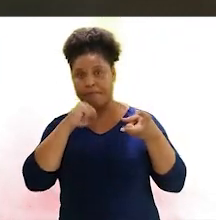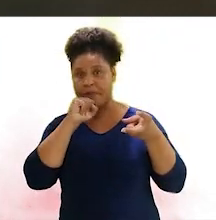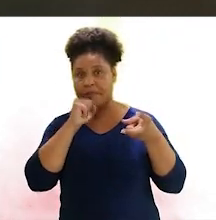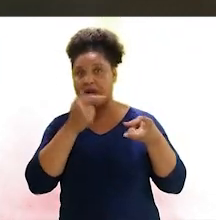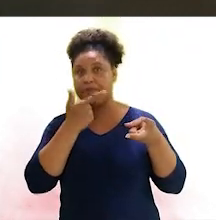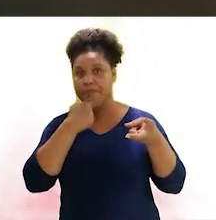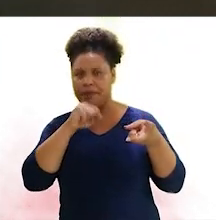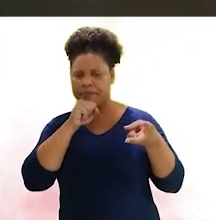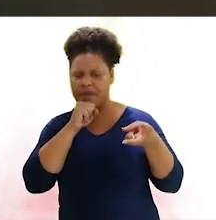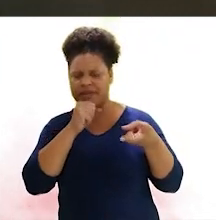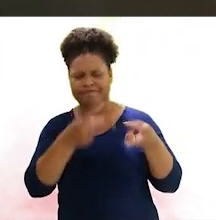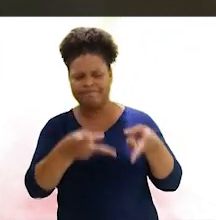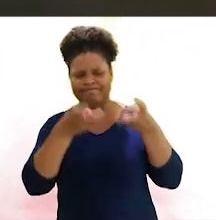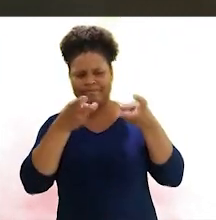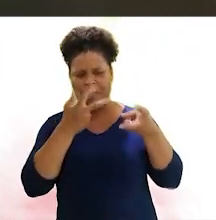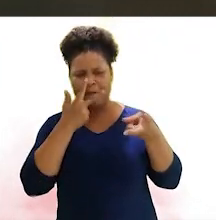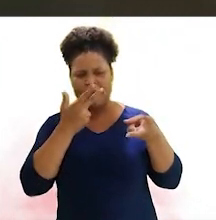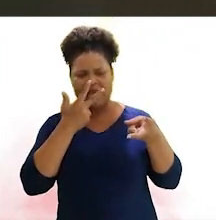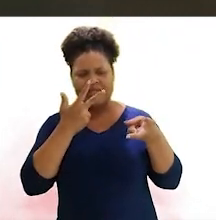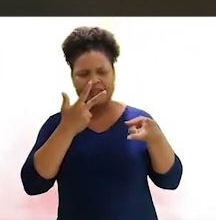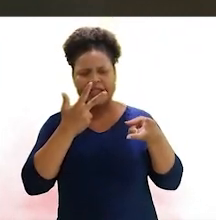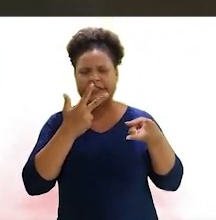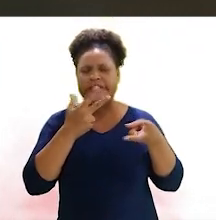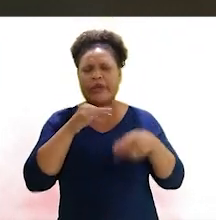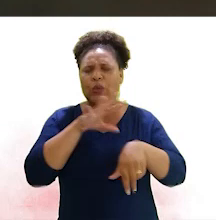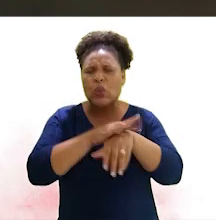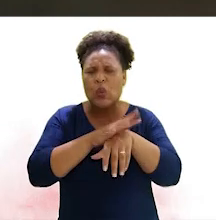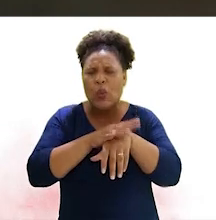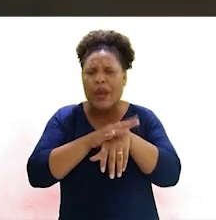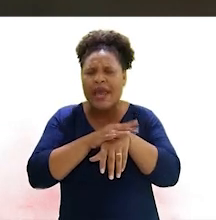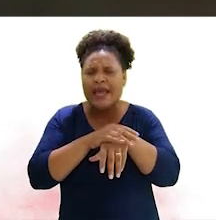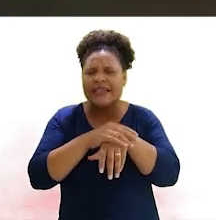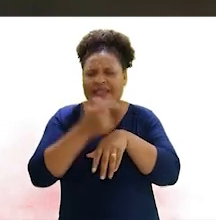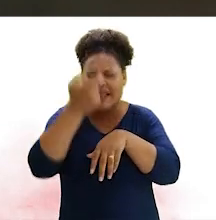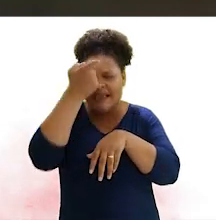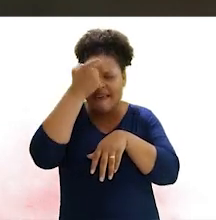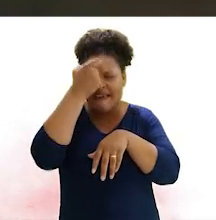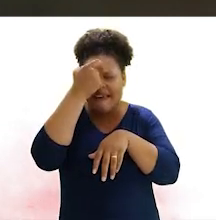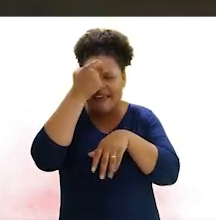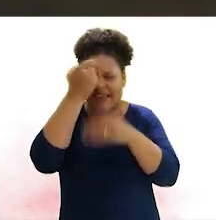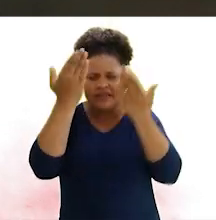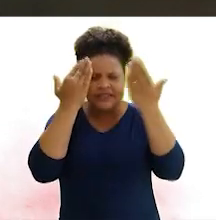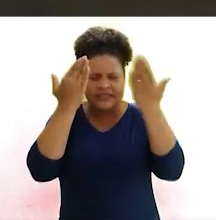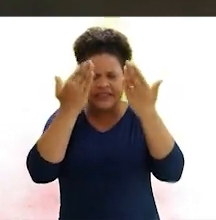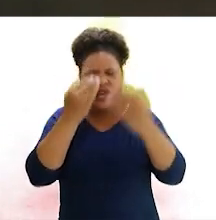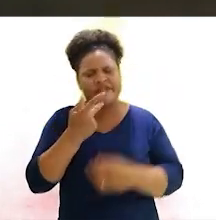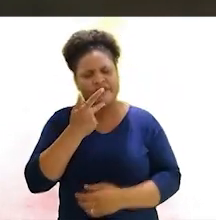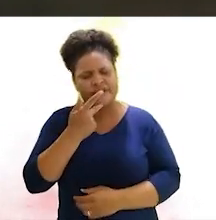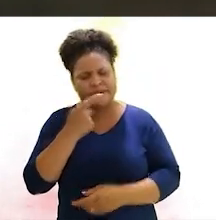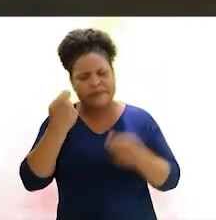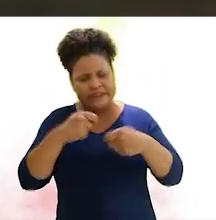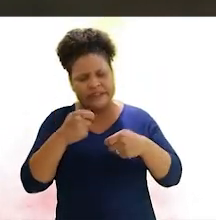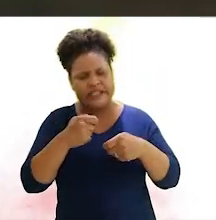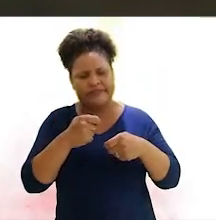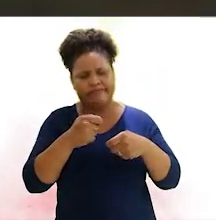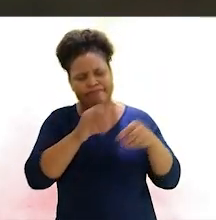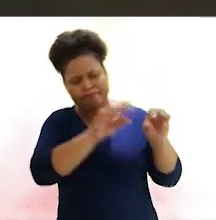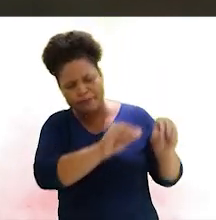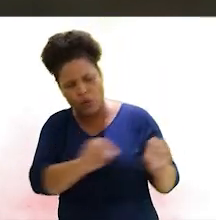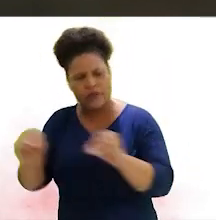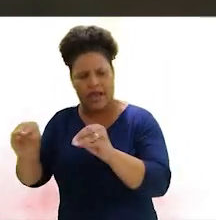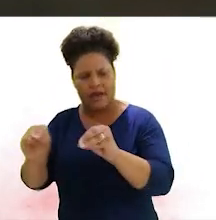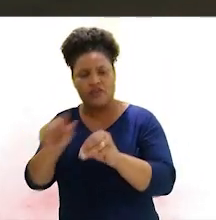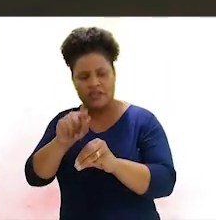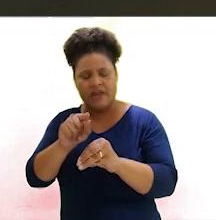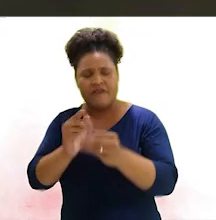ao perceber um adoecer psíquico muito intenso e me falaram a gente tem que te tirar desse lugar Você já passou no curso que você quer